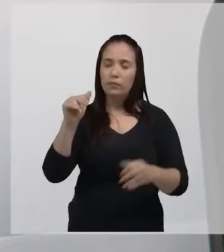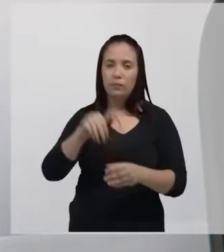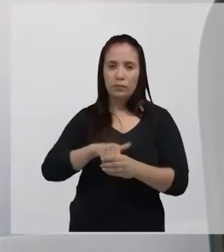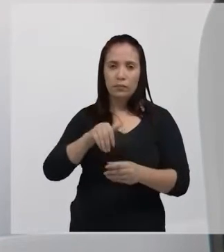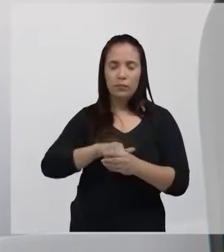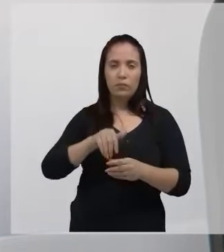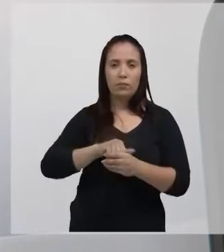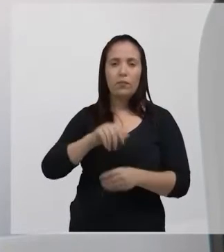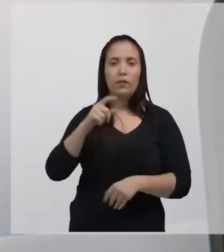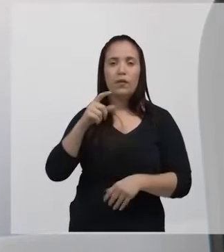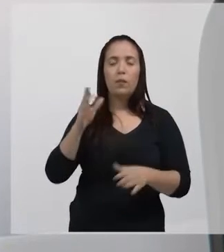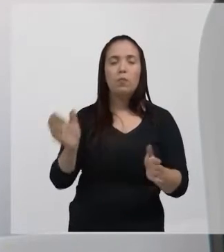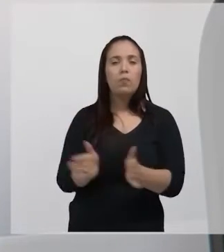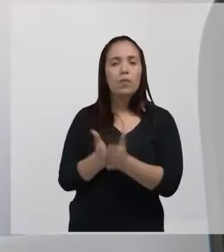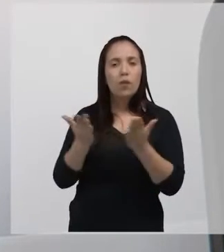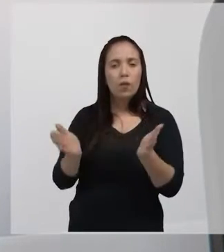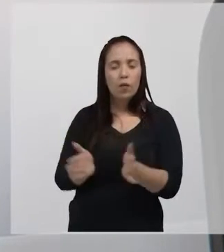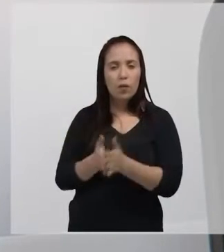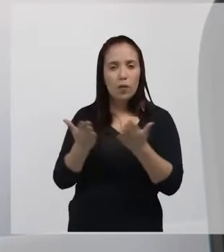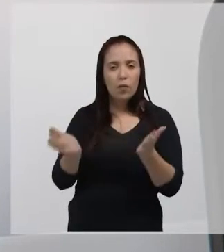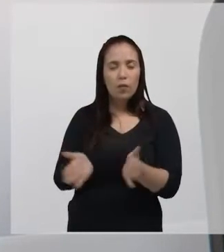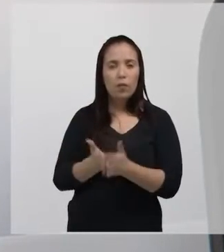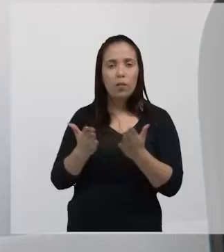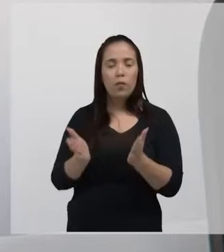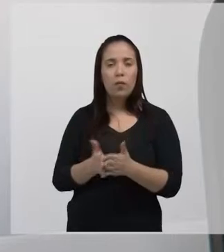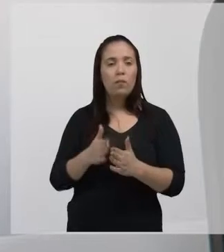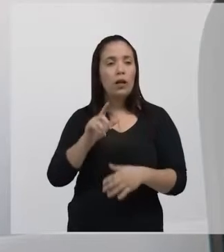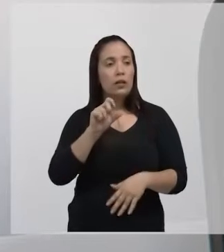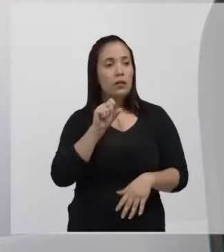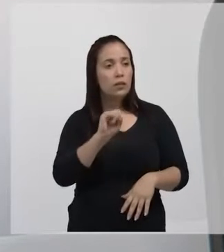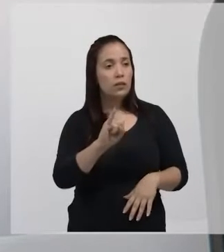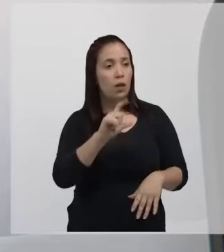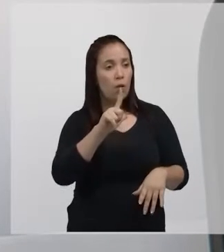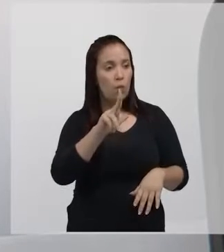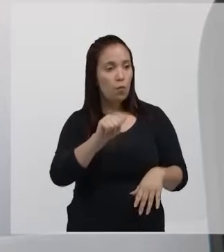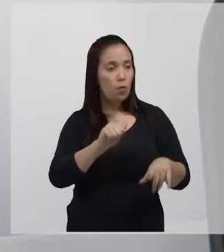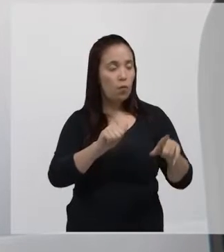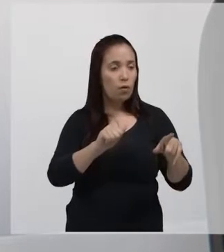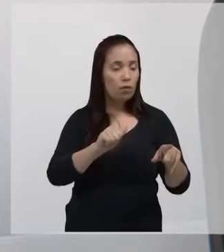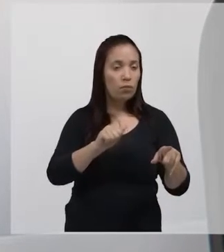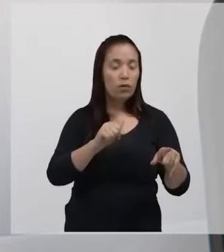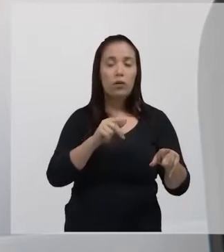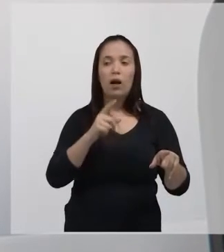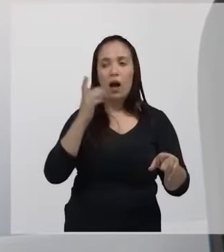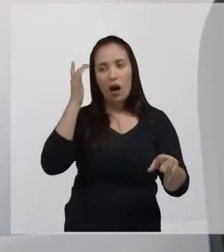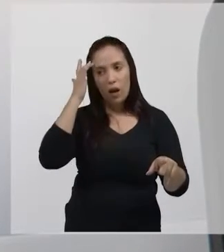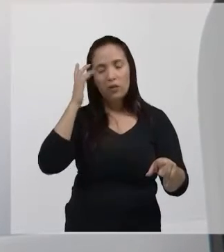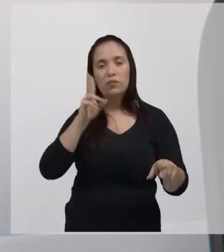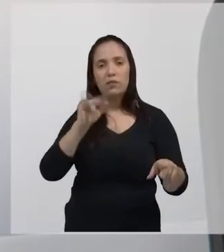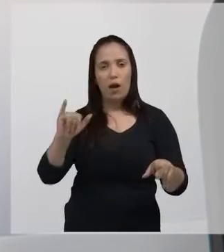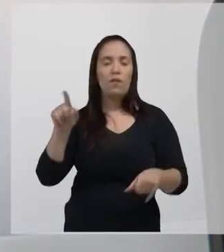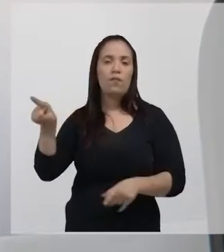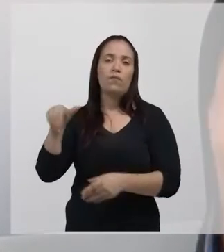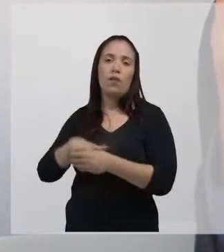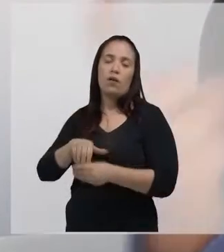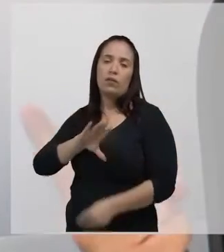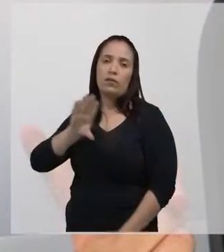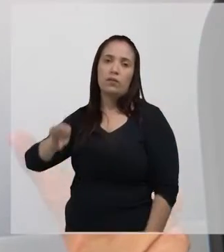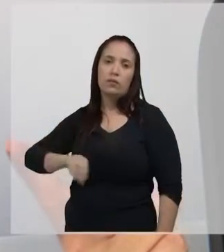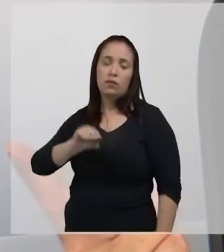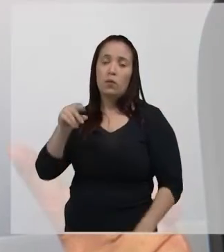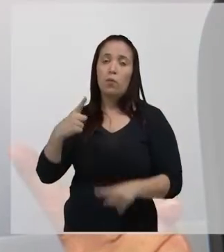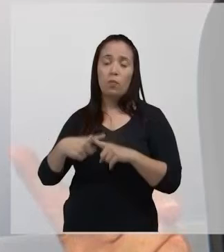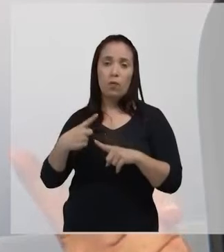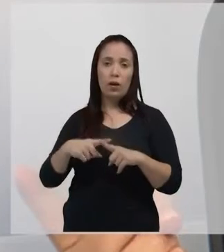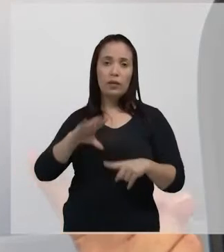lulista de baixa renda, independente do Lula apontar outro candidato, é capaz de ficar com Ciro. Por quê? Ciro foi